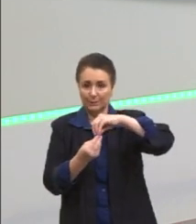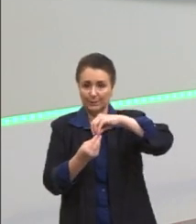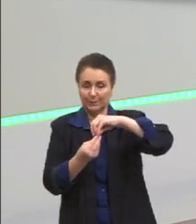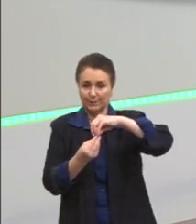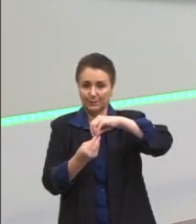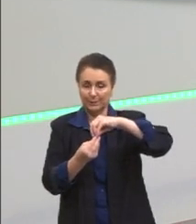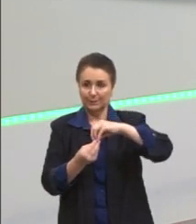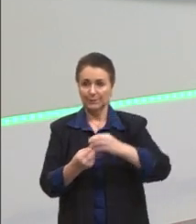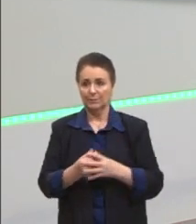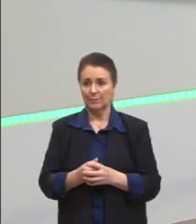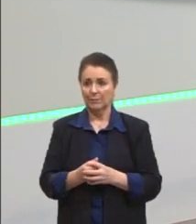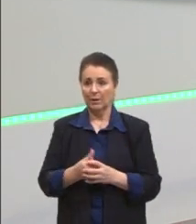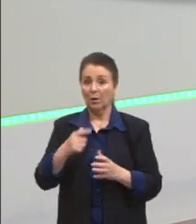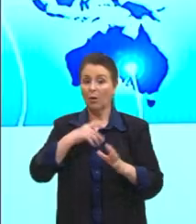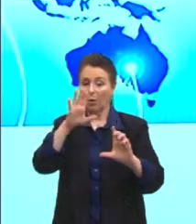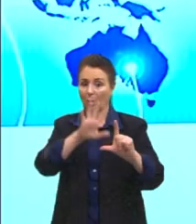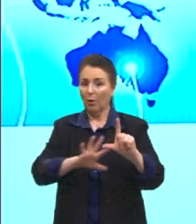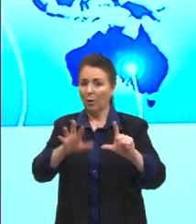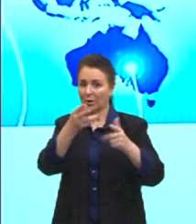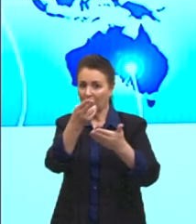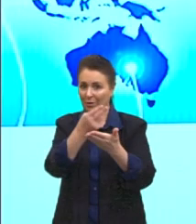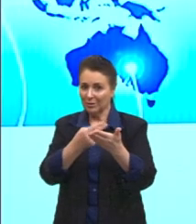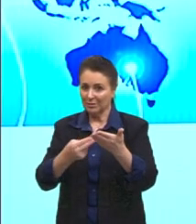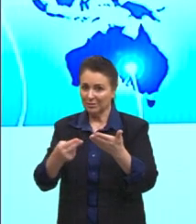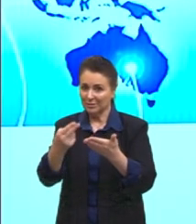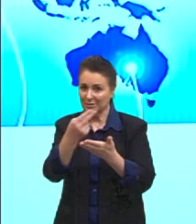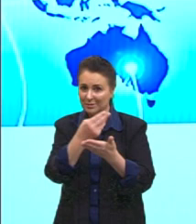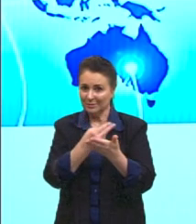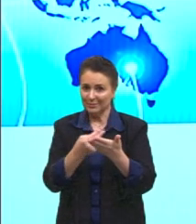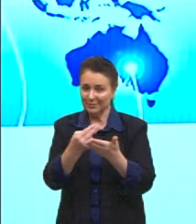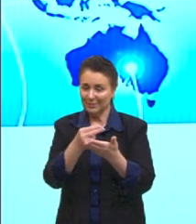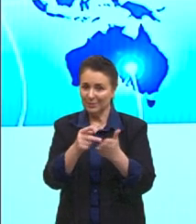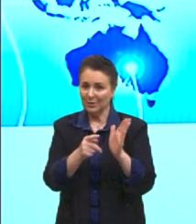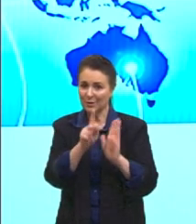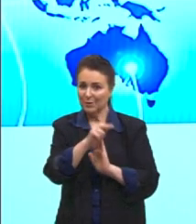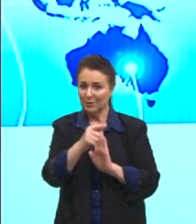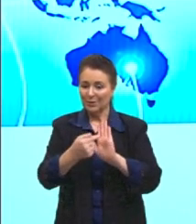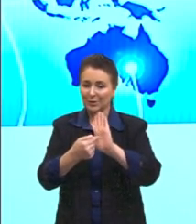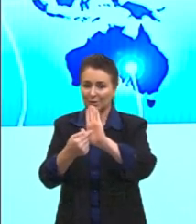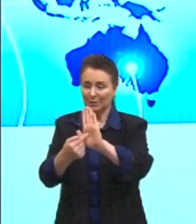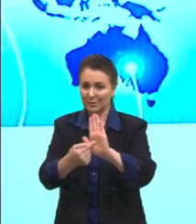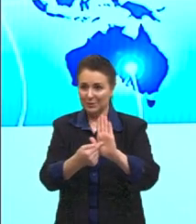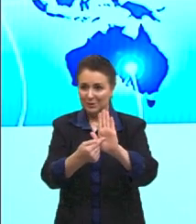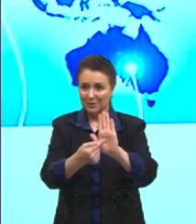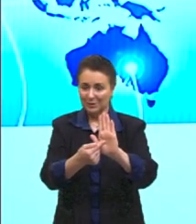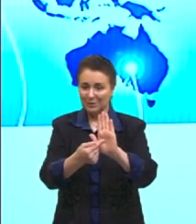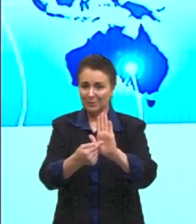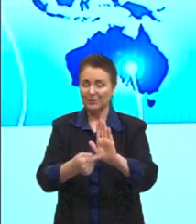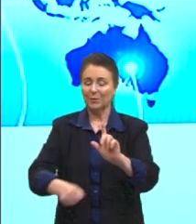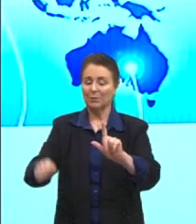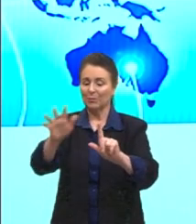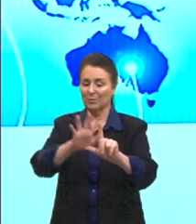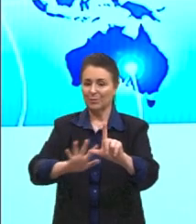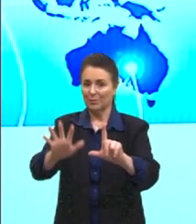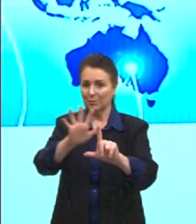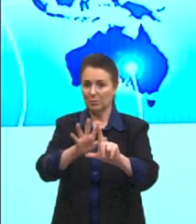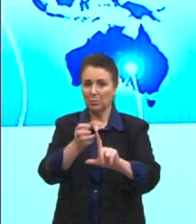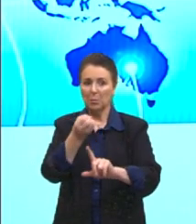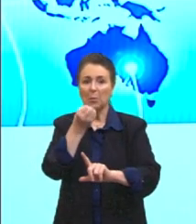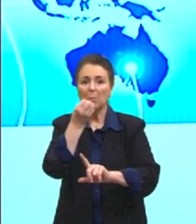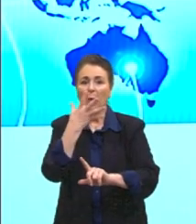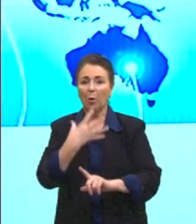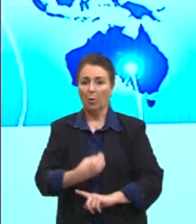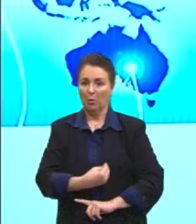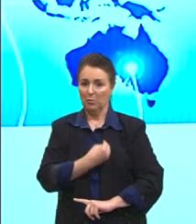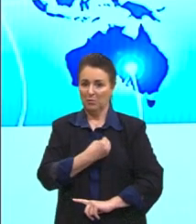e aqui tem a charge enfim umas imagens que retratam sobre isso né É aqui né nessa charge como é bom viver em um